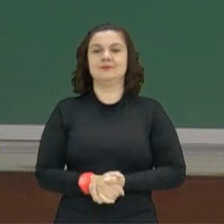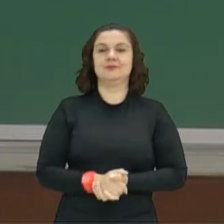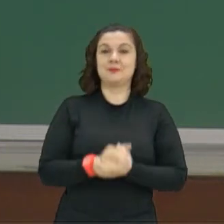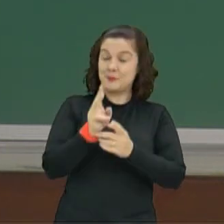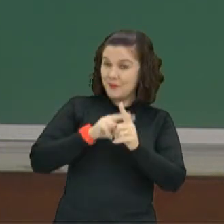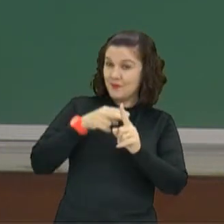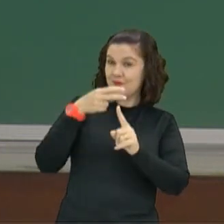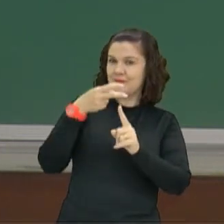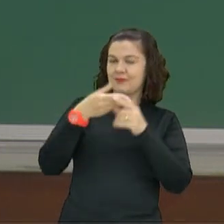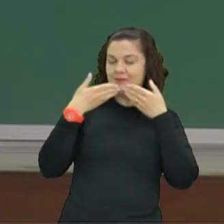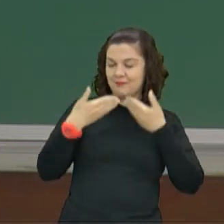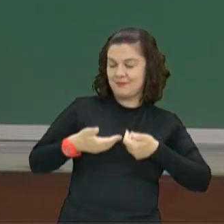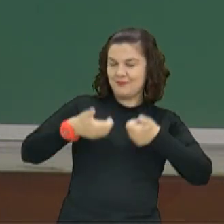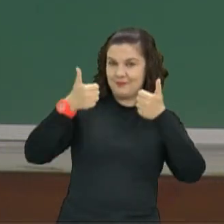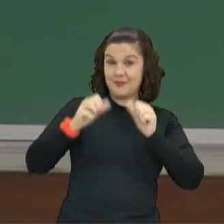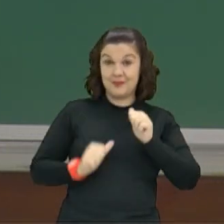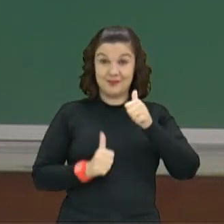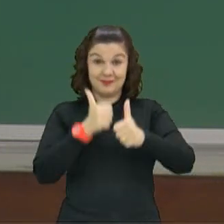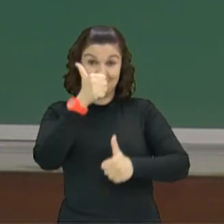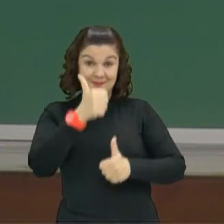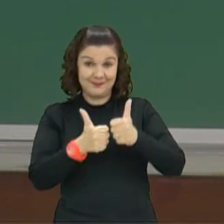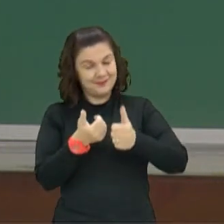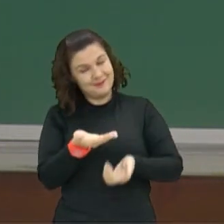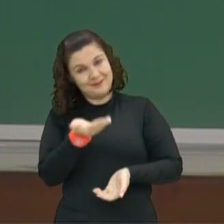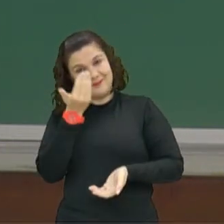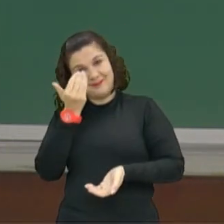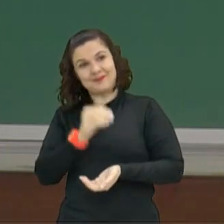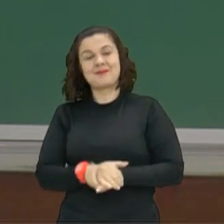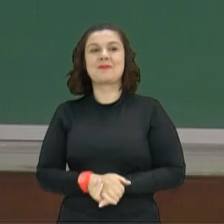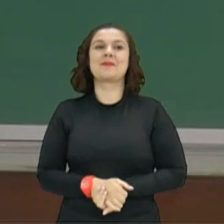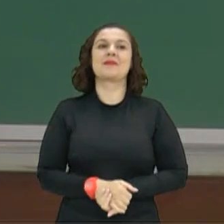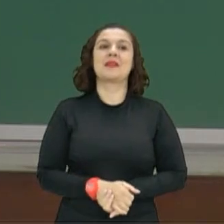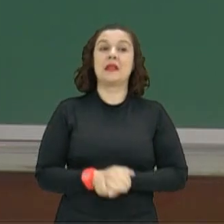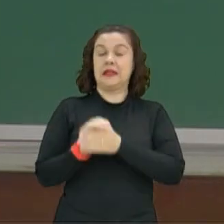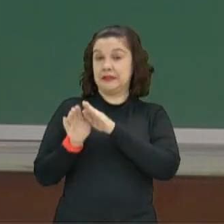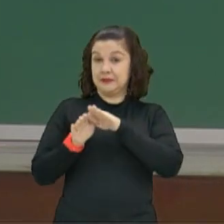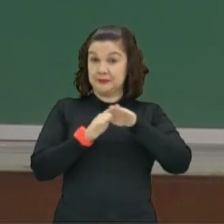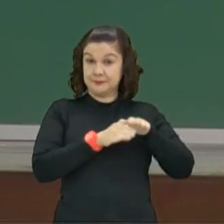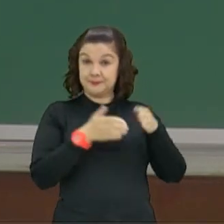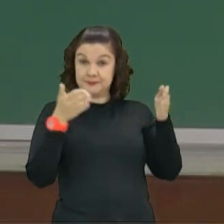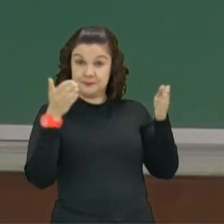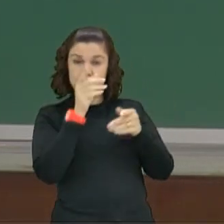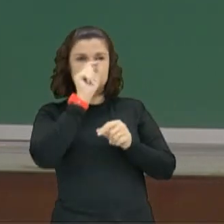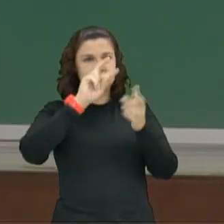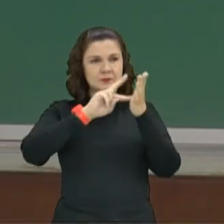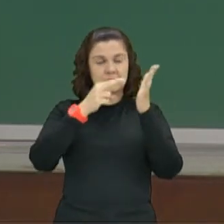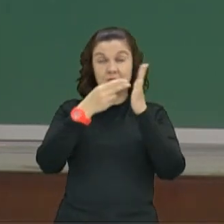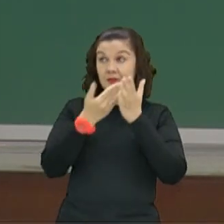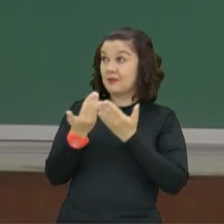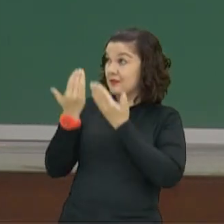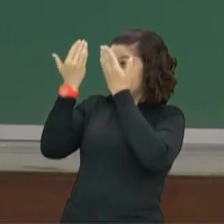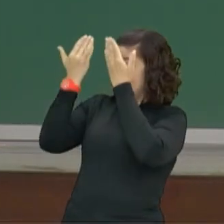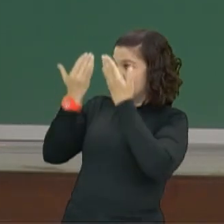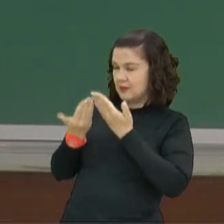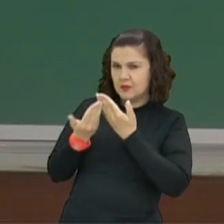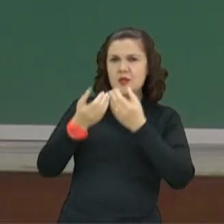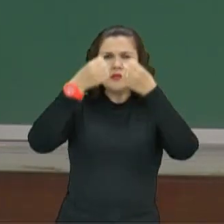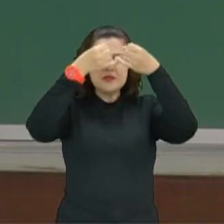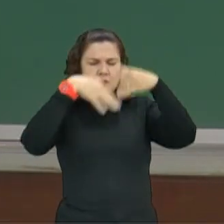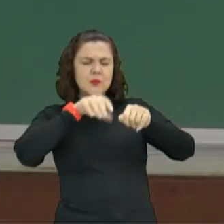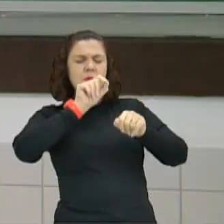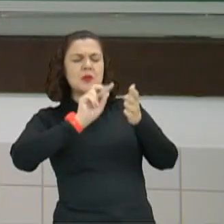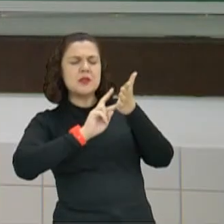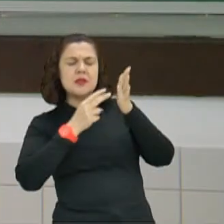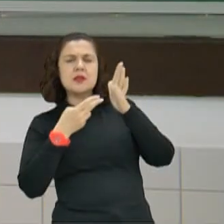para você da melhor maneira possível, tá bom? Vamos lá? Olha só. Primeiramente, nós vamos começar pela